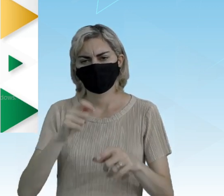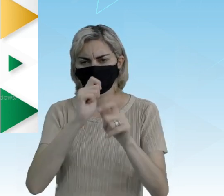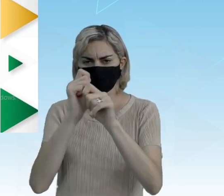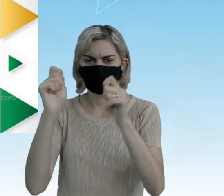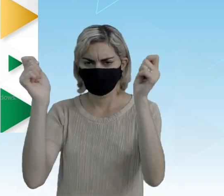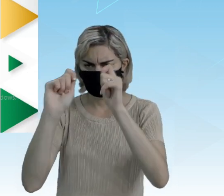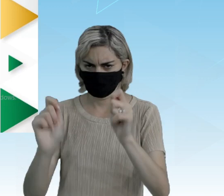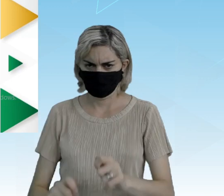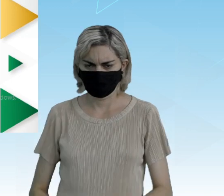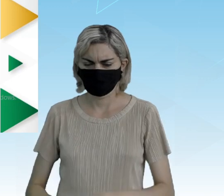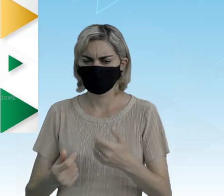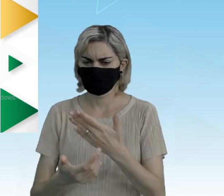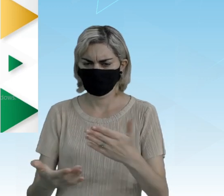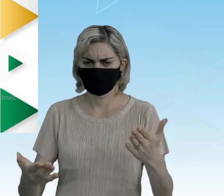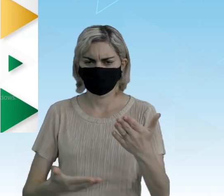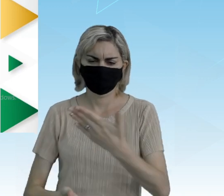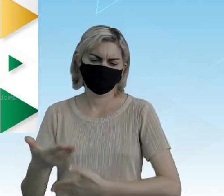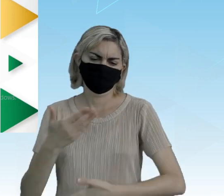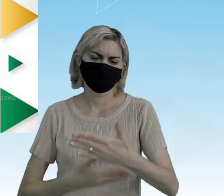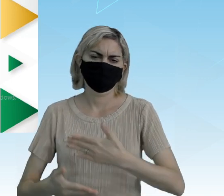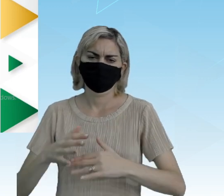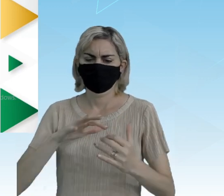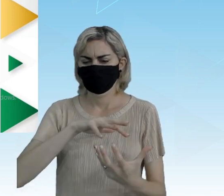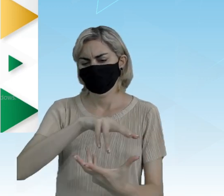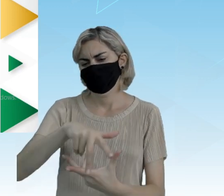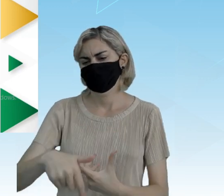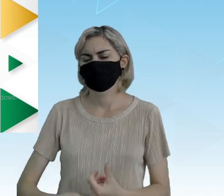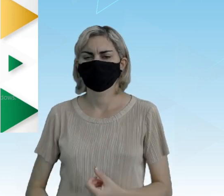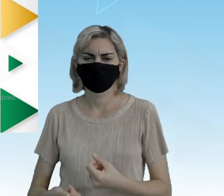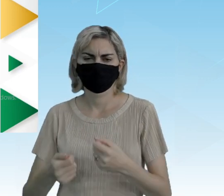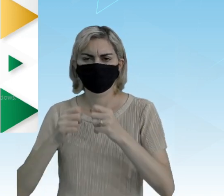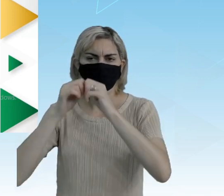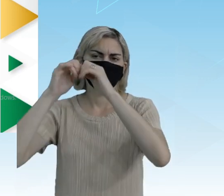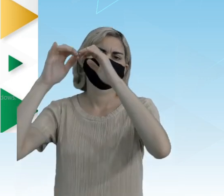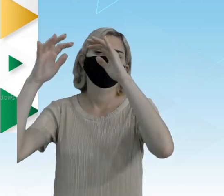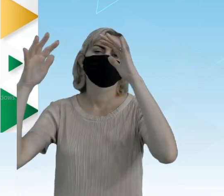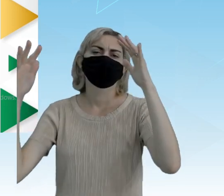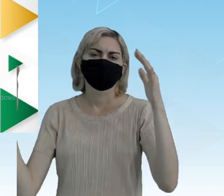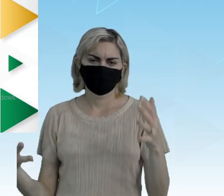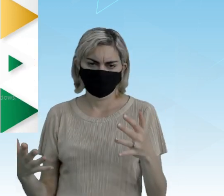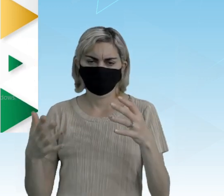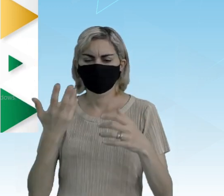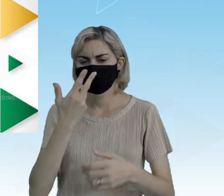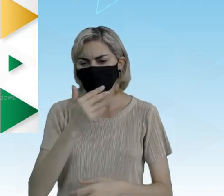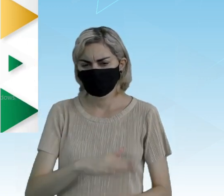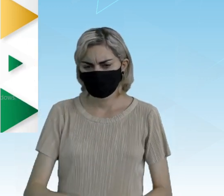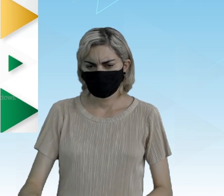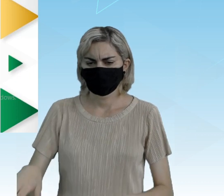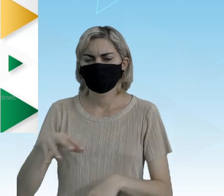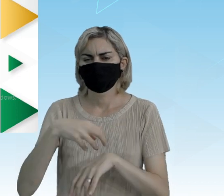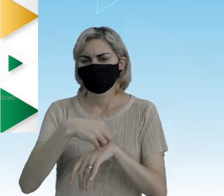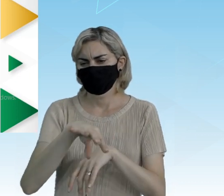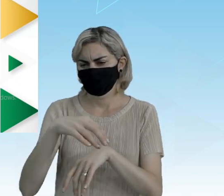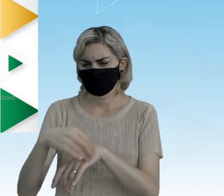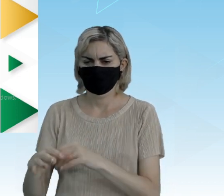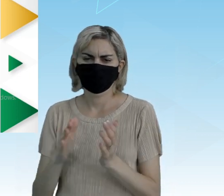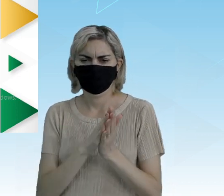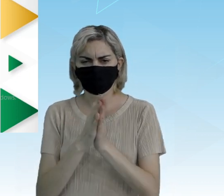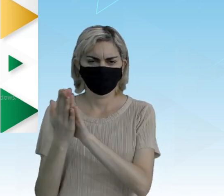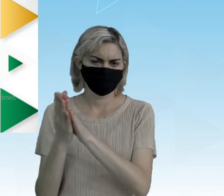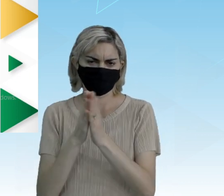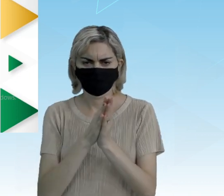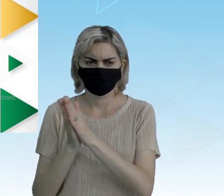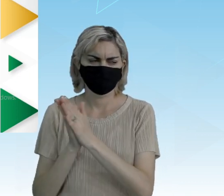artesanal, agindo de forma interativa no mundo de fantasia da criança. Eu trouxe alguns bonecos aí para vocês